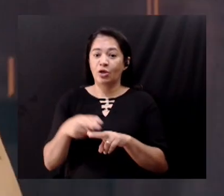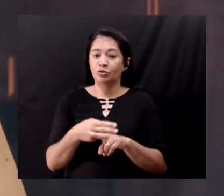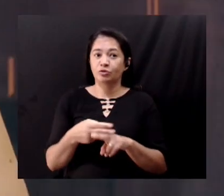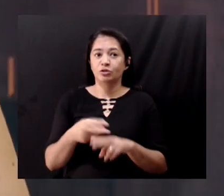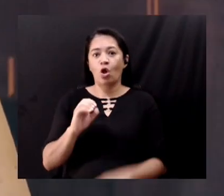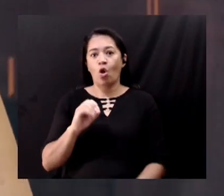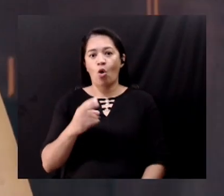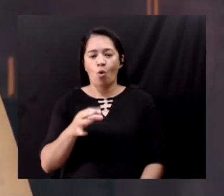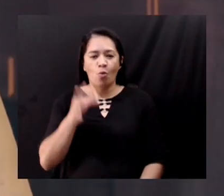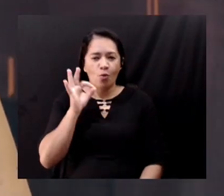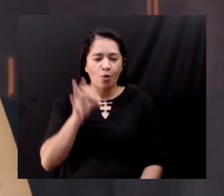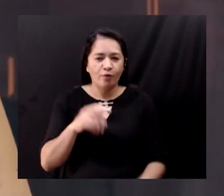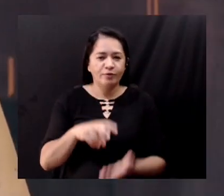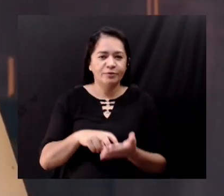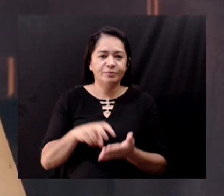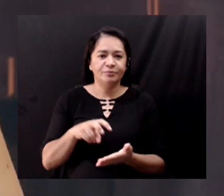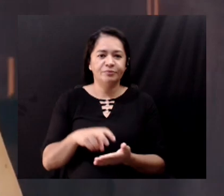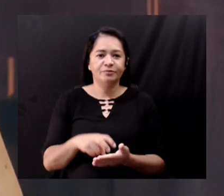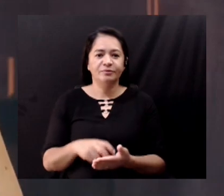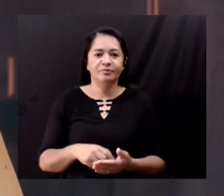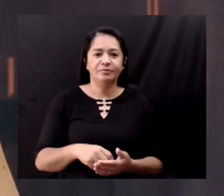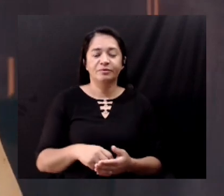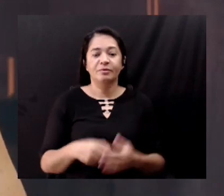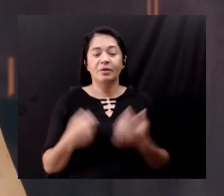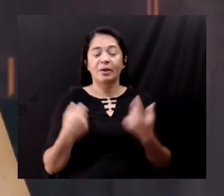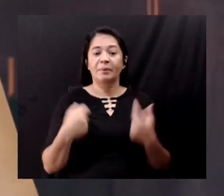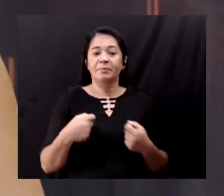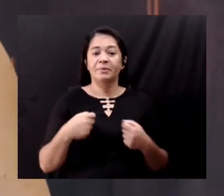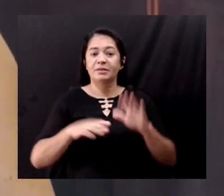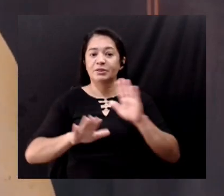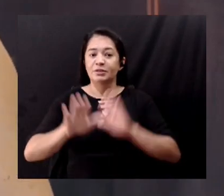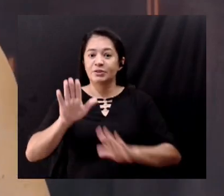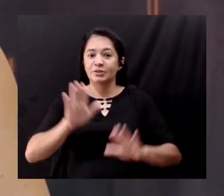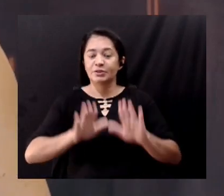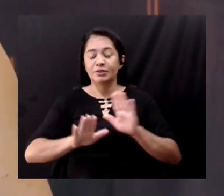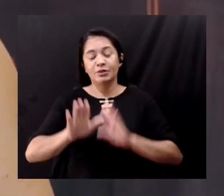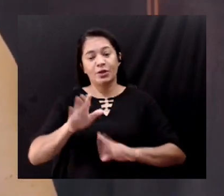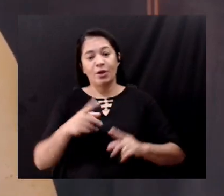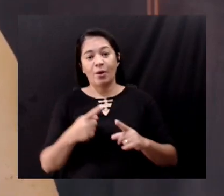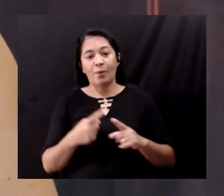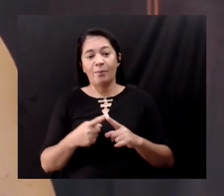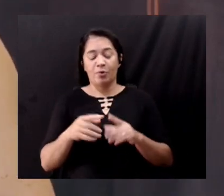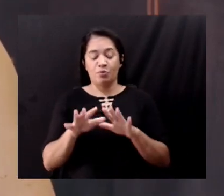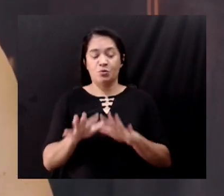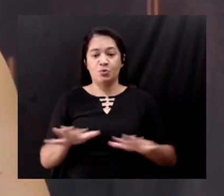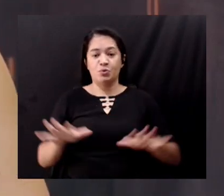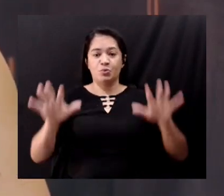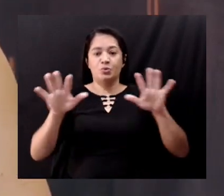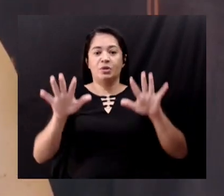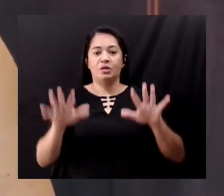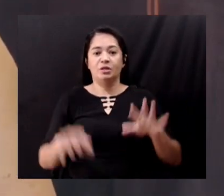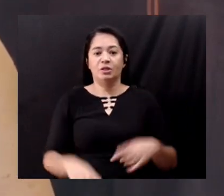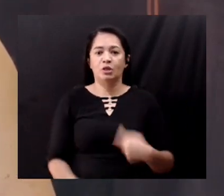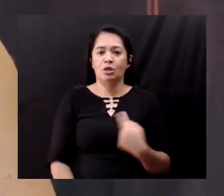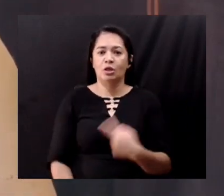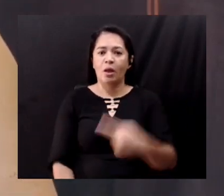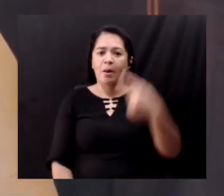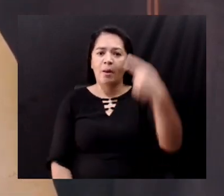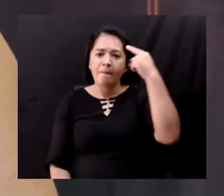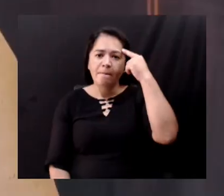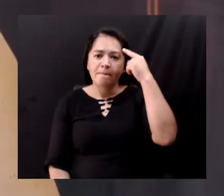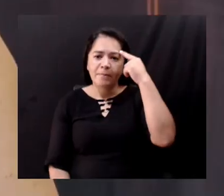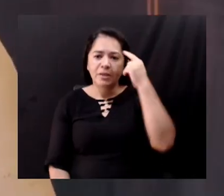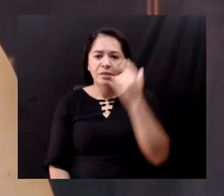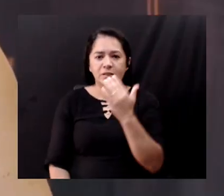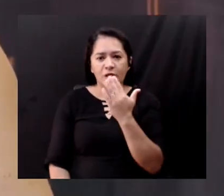lá, a gente tem que tomar um pouco de cuidado, né? Porque virou uma coisa bem generalista. Quando a gente para pensar, a alimentação hoje em dia ela faz parte